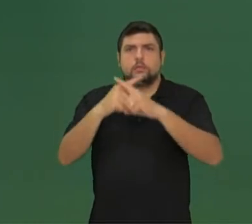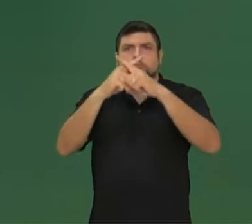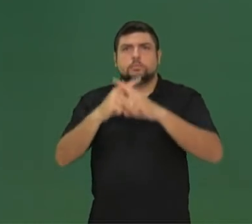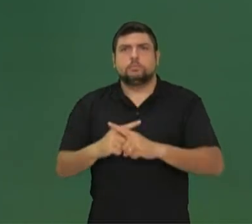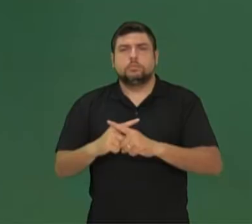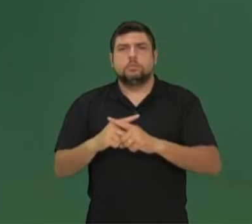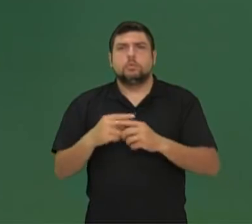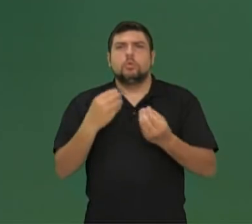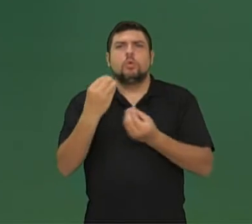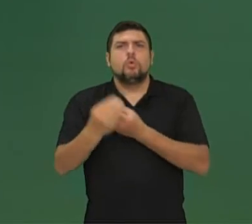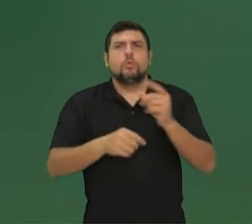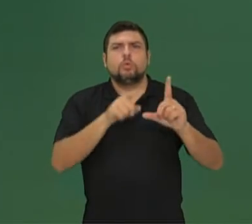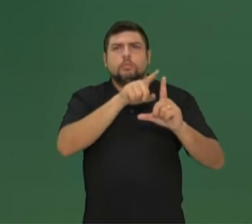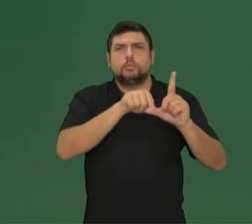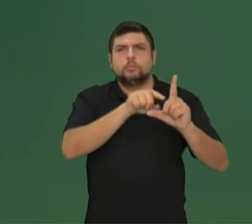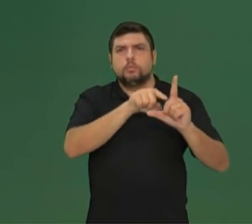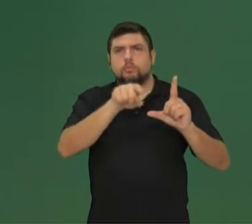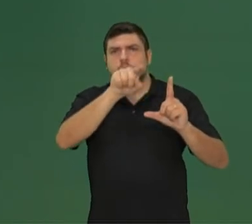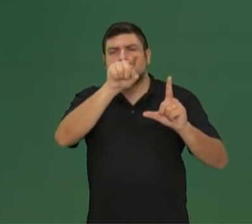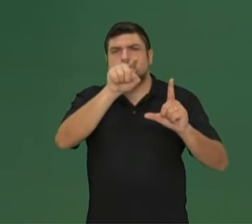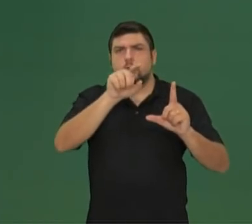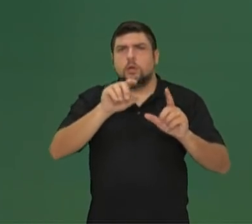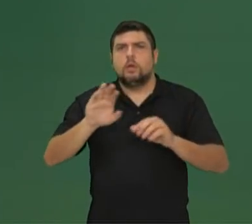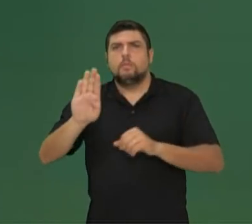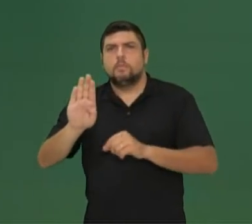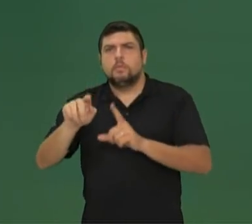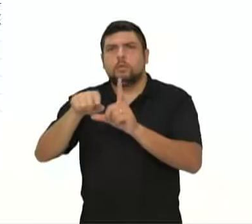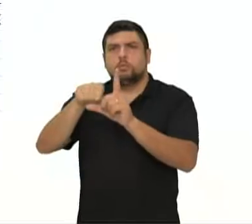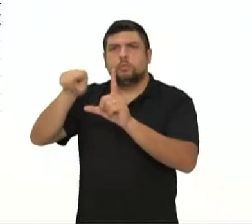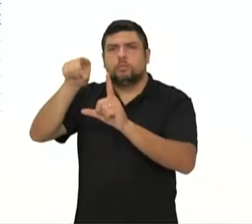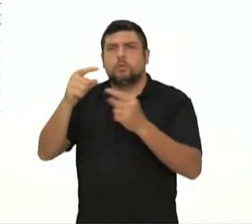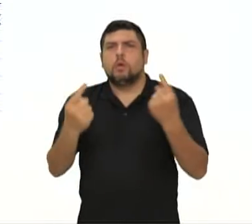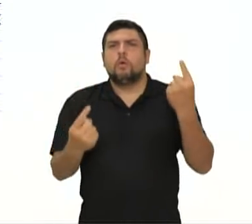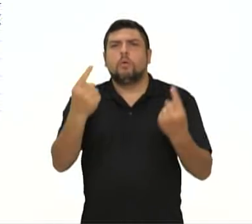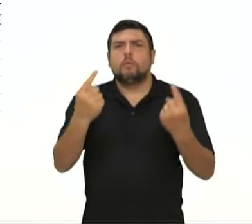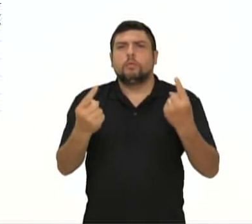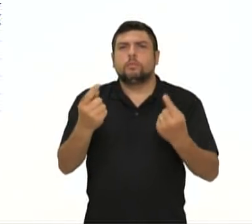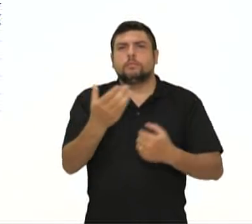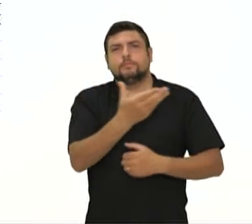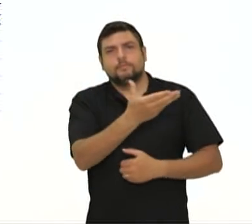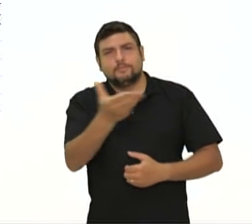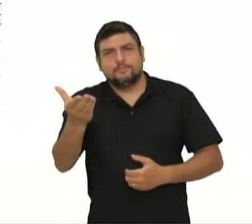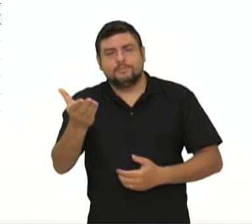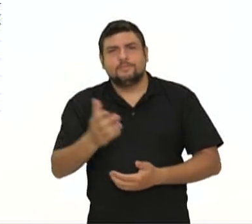gráfico? Será a letra A ou a letra B? É com vocês.